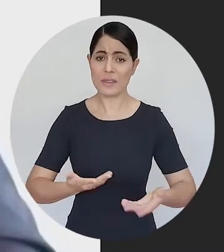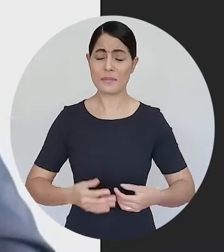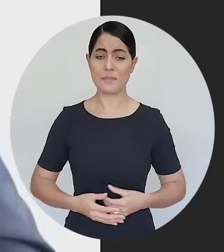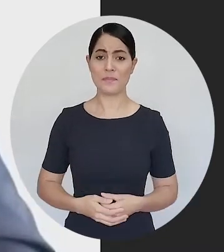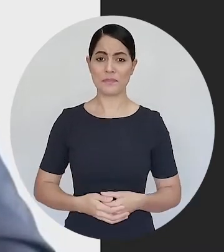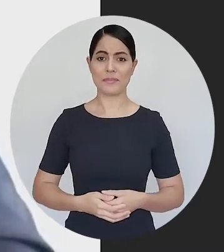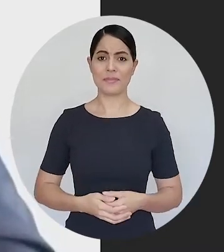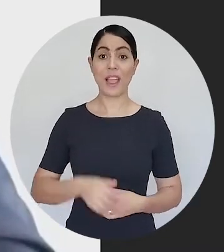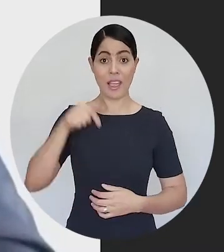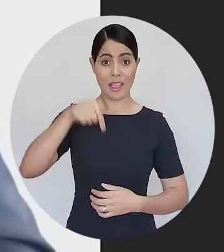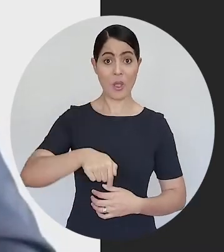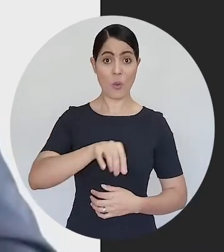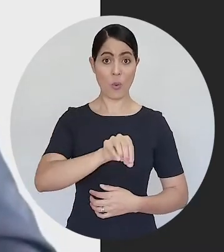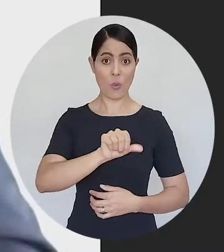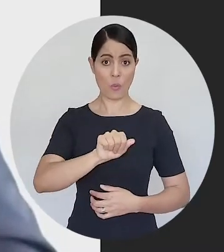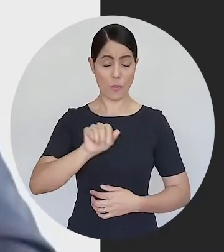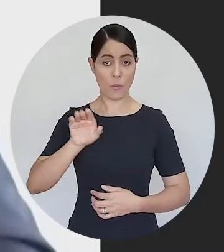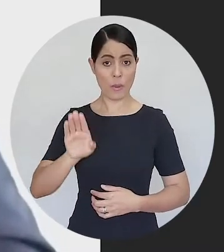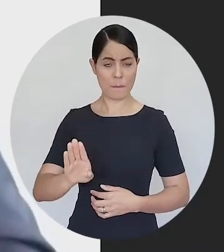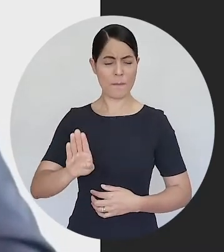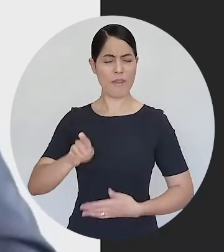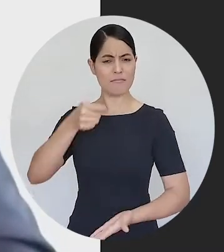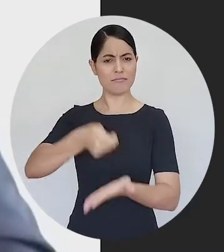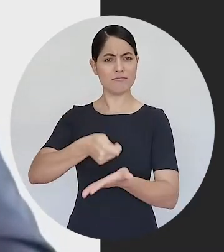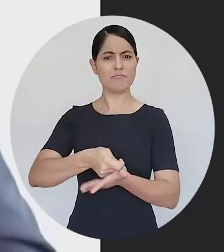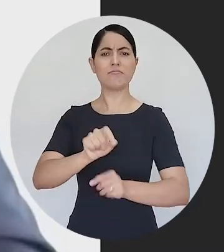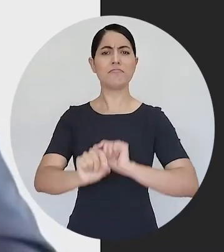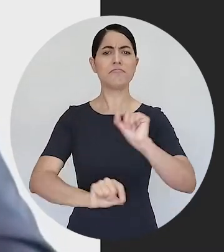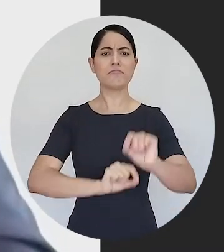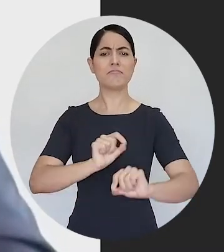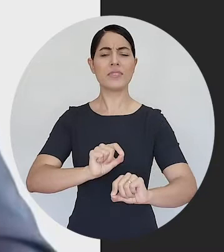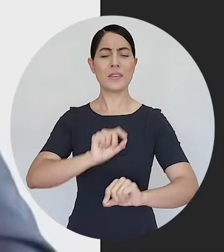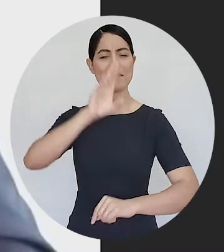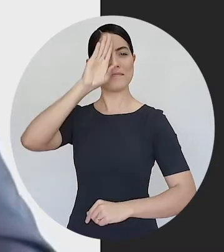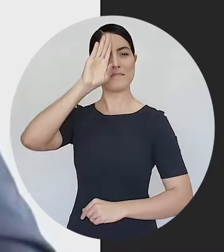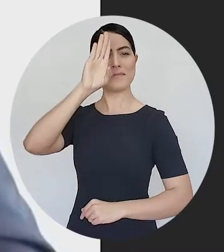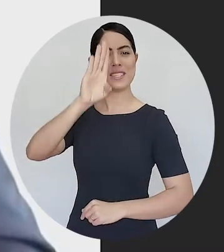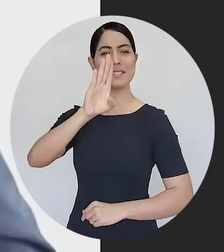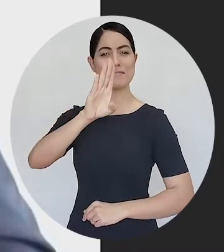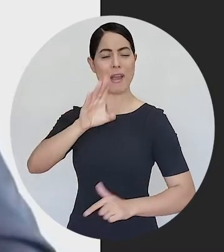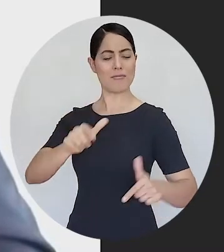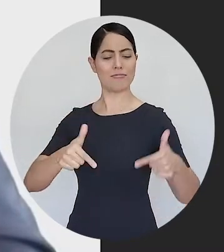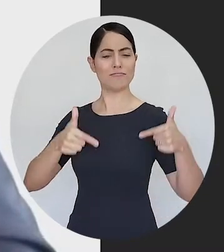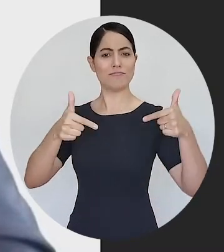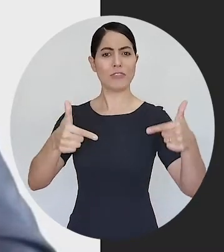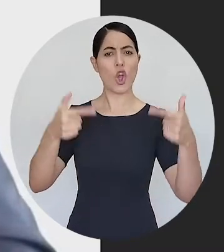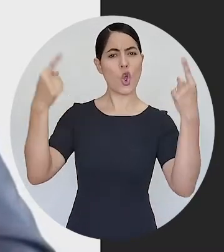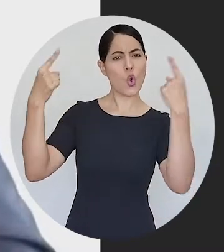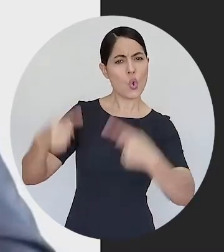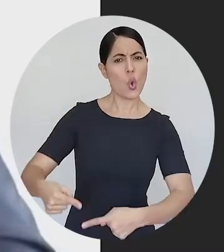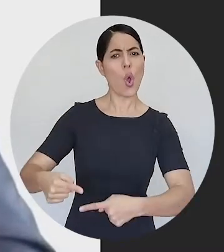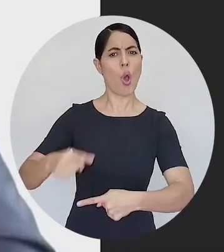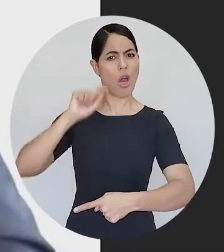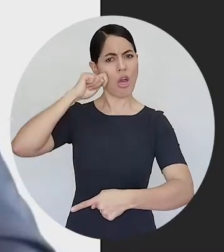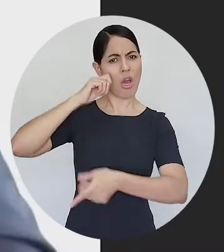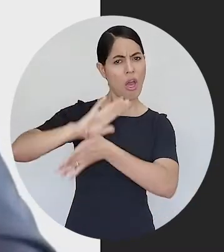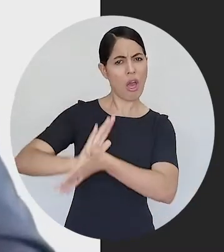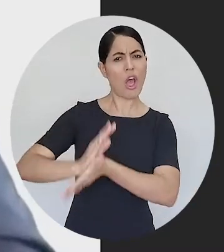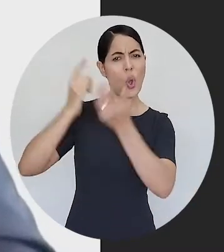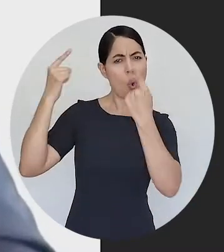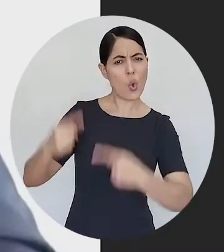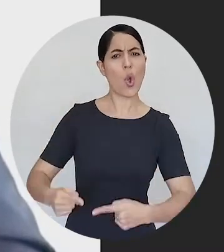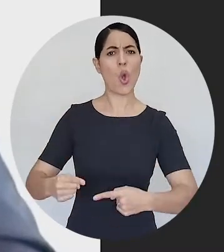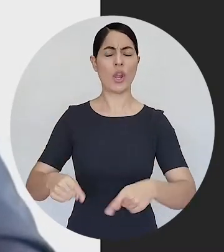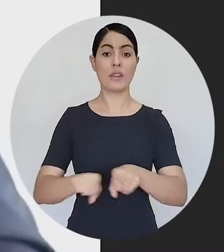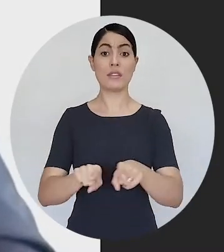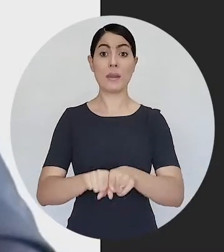a advocacia brasileira, tem a obrigação de ser vanguarda na luta antirracista e na